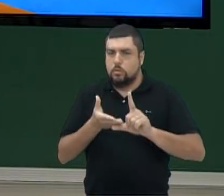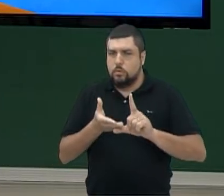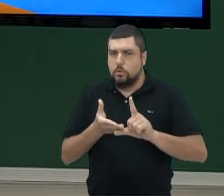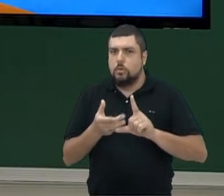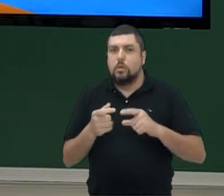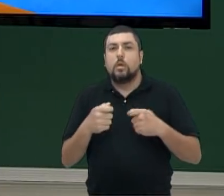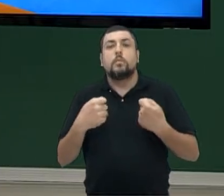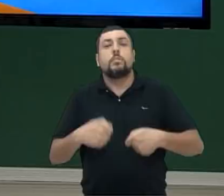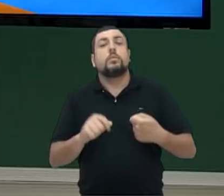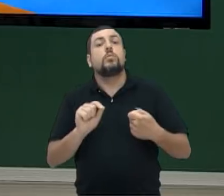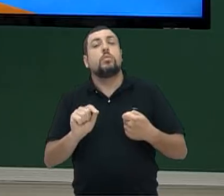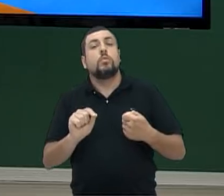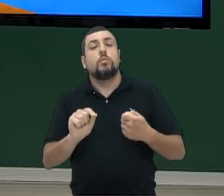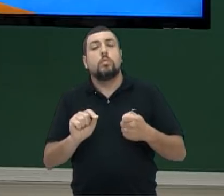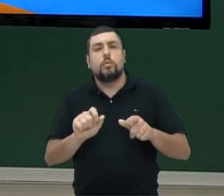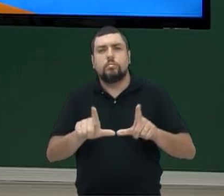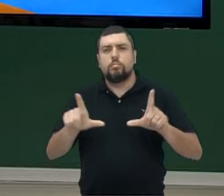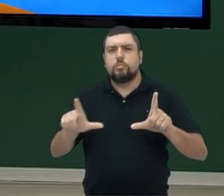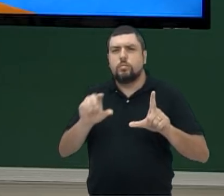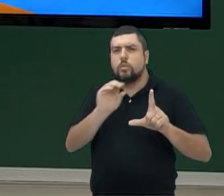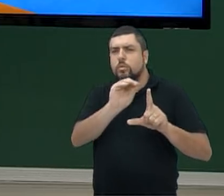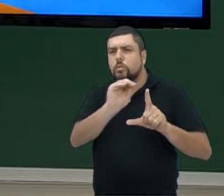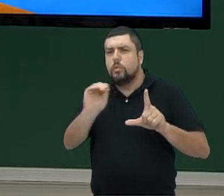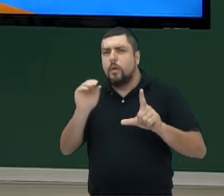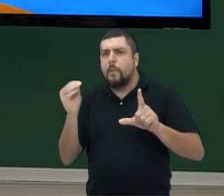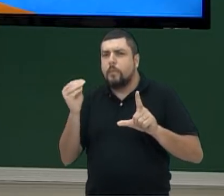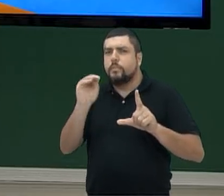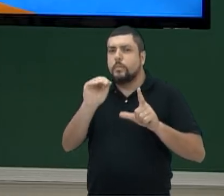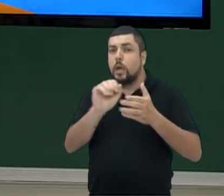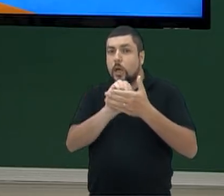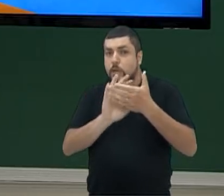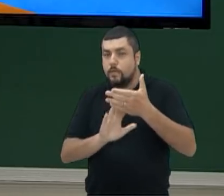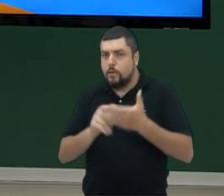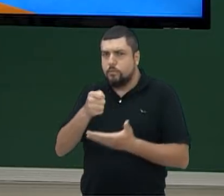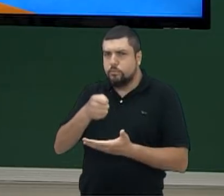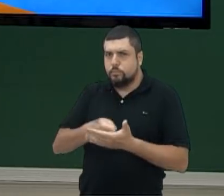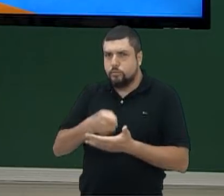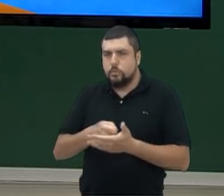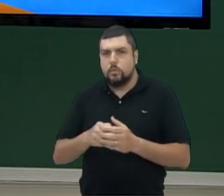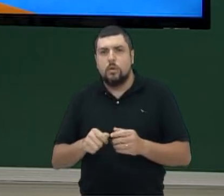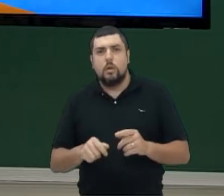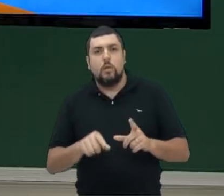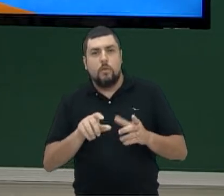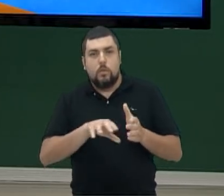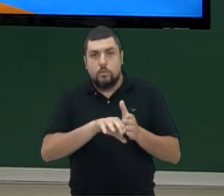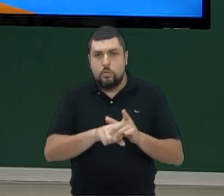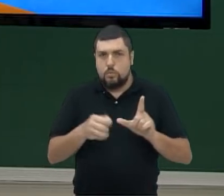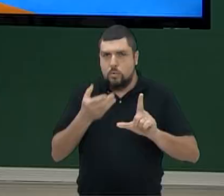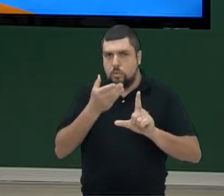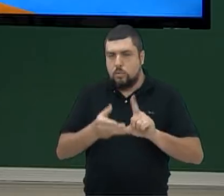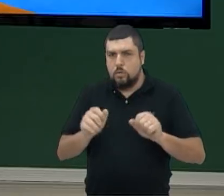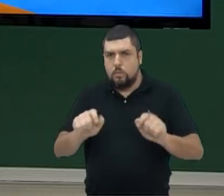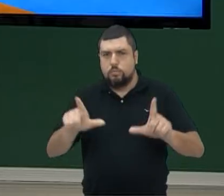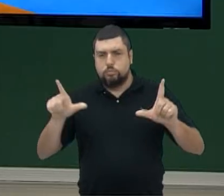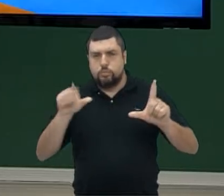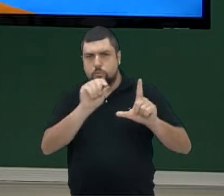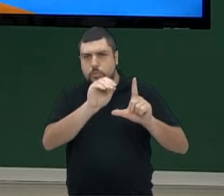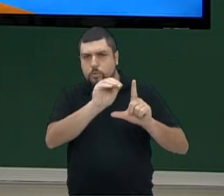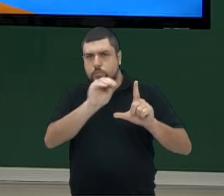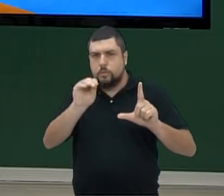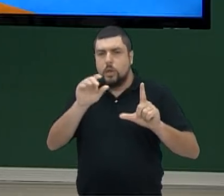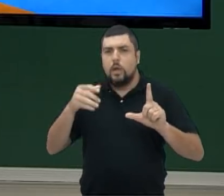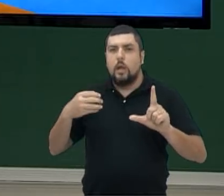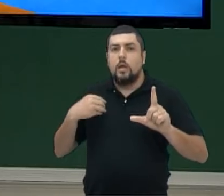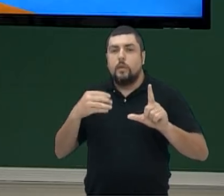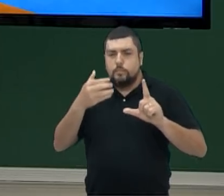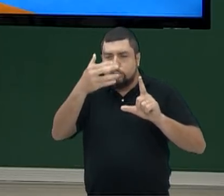presença, realizar a atividade obrigatória. Então você vai lá, acessa o Google Classroom, realiza a atividade obrigatória e a sua